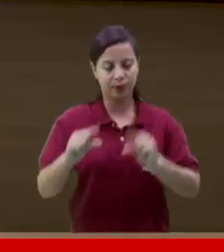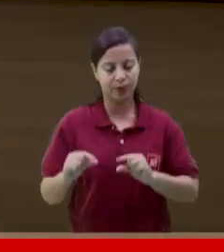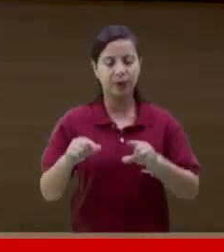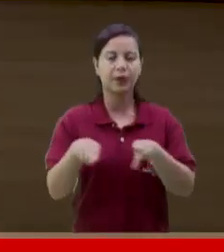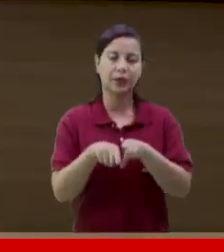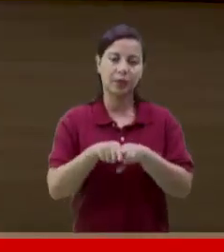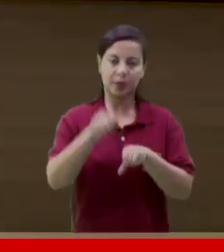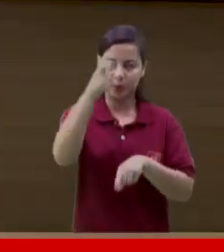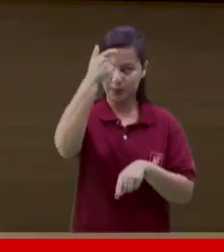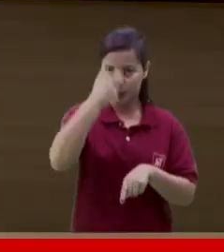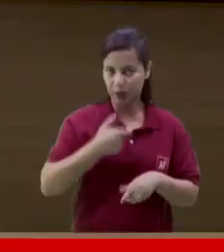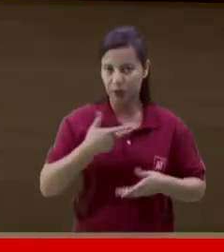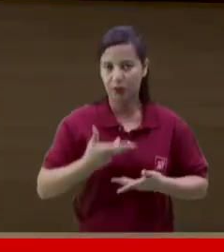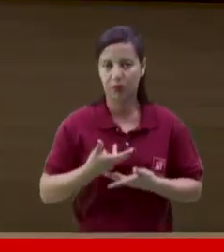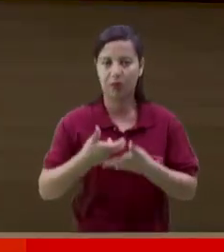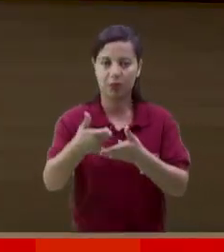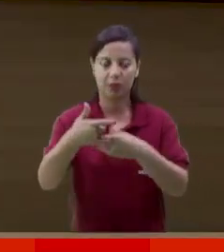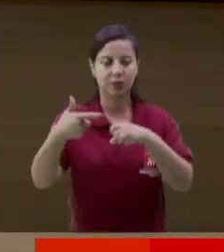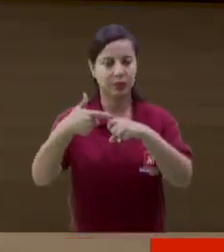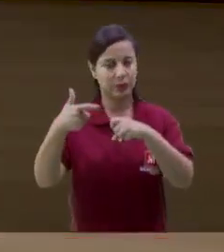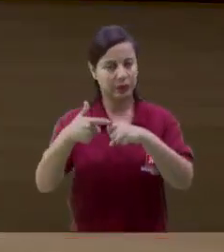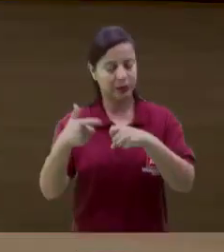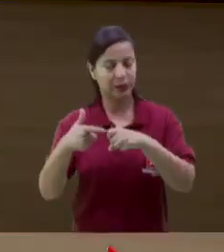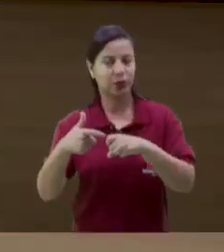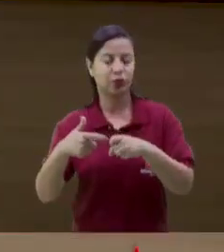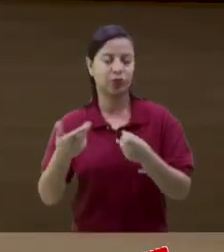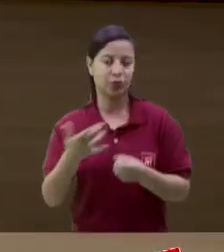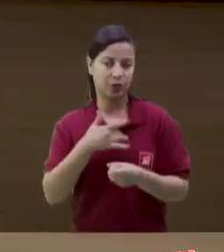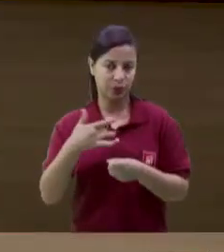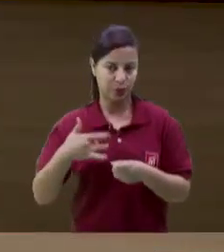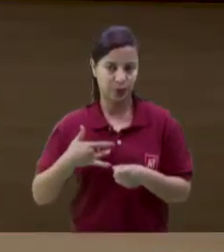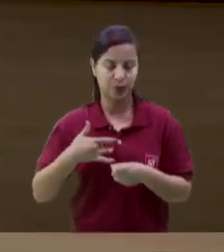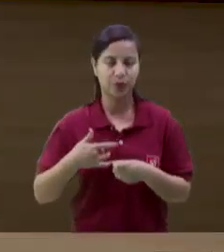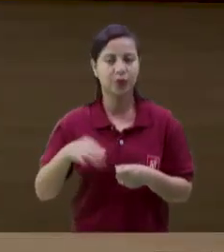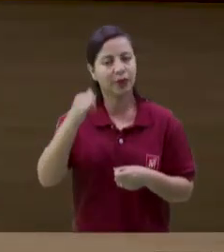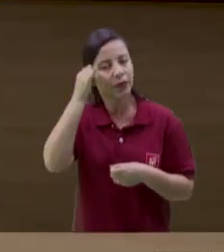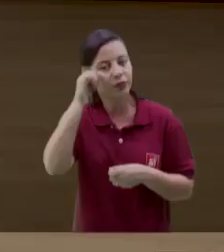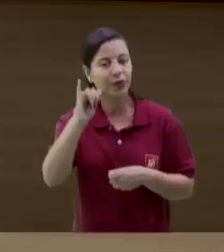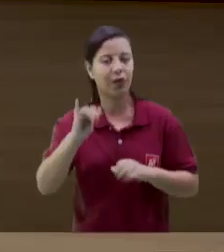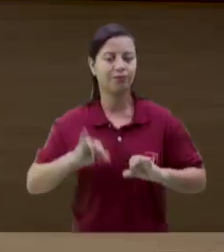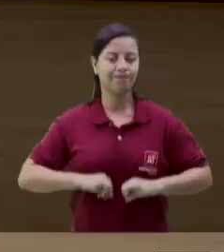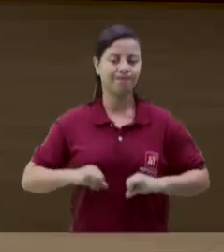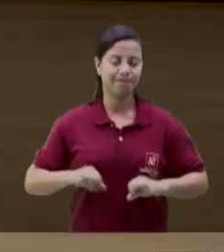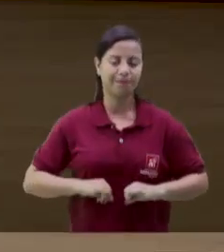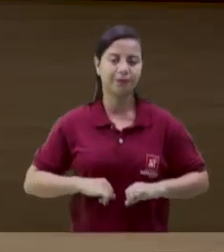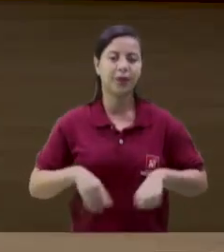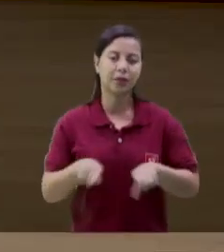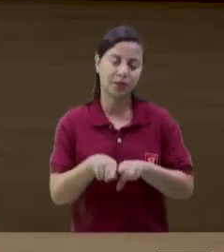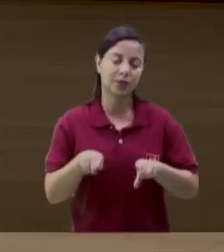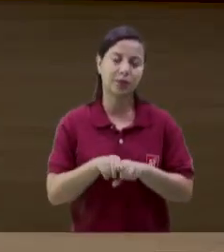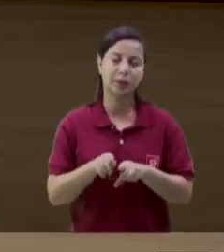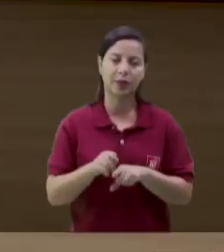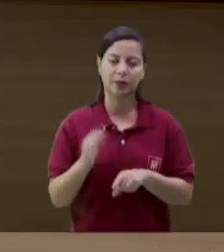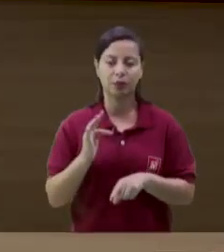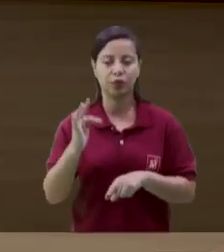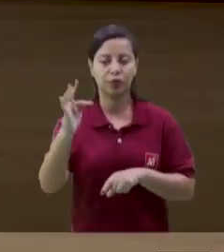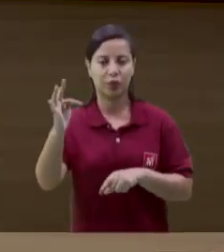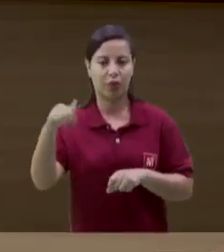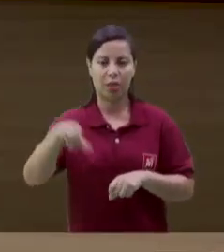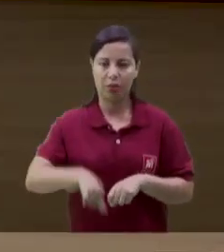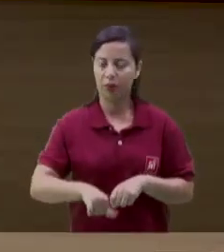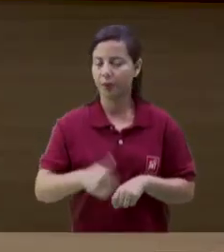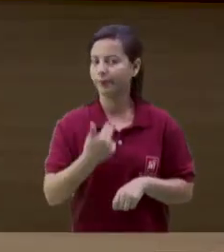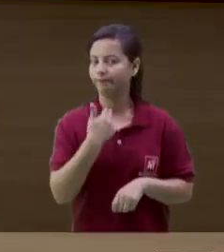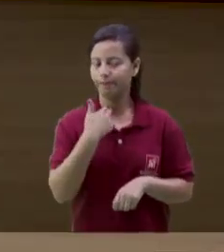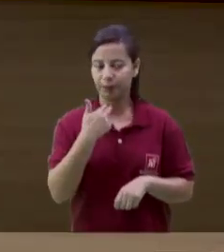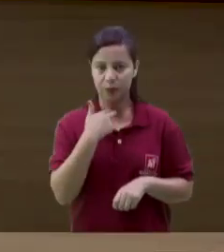transporte da vítima até o serviço especializado, minimizando o sofrimento dela e futuros agravamentos, ainda se